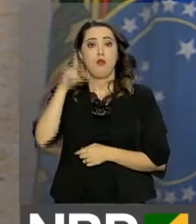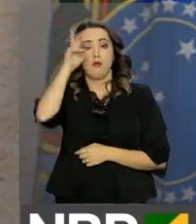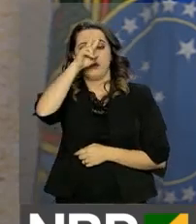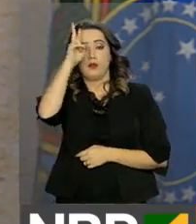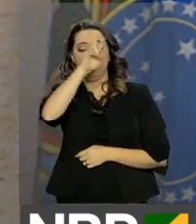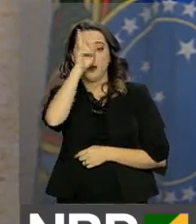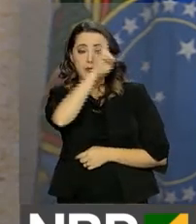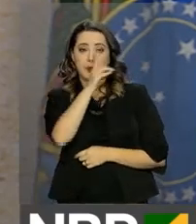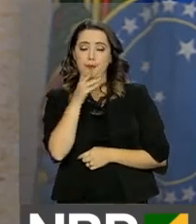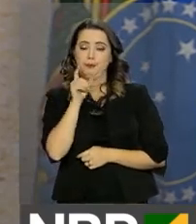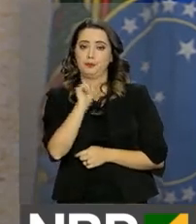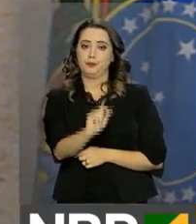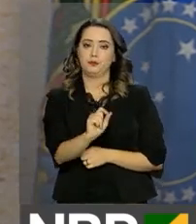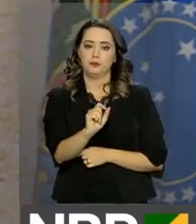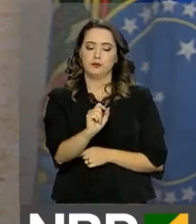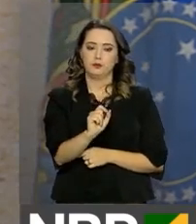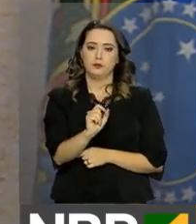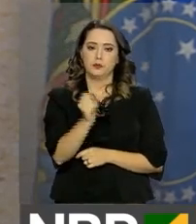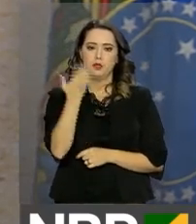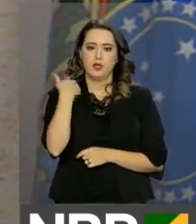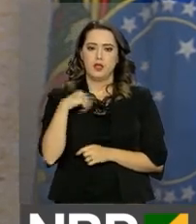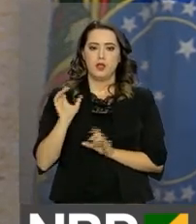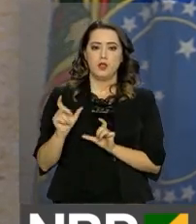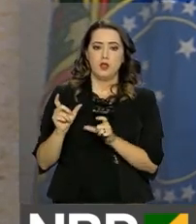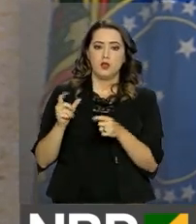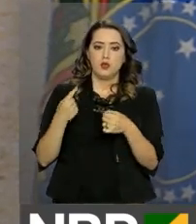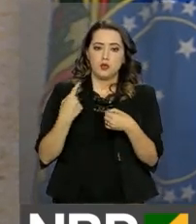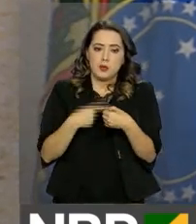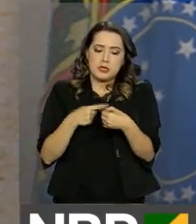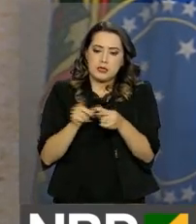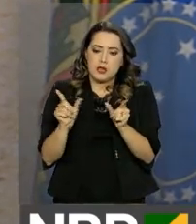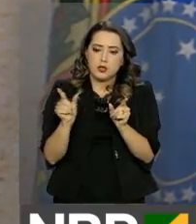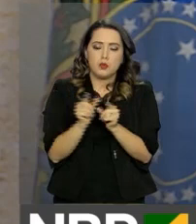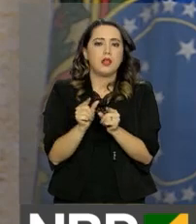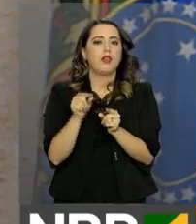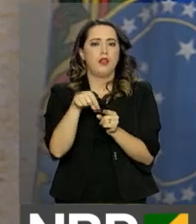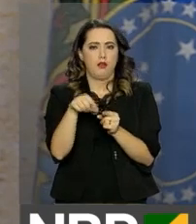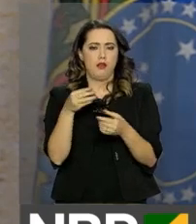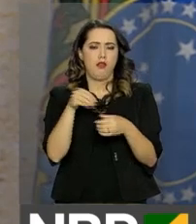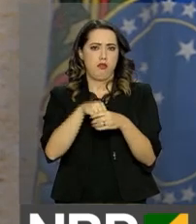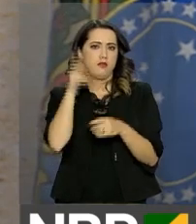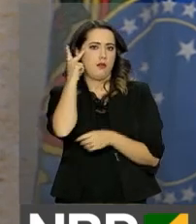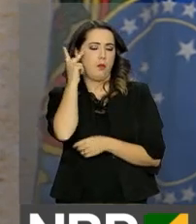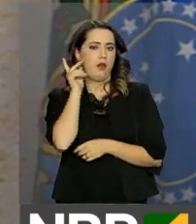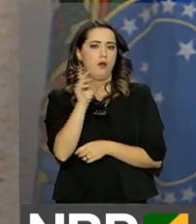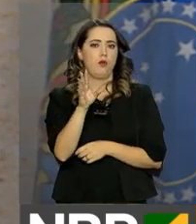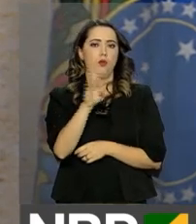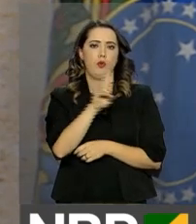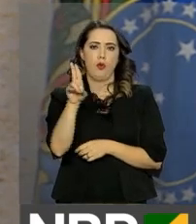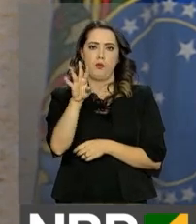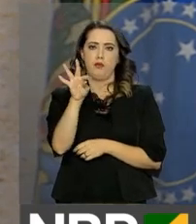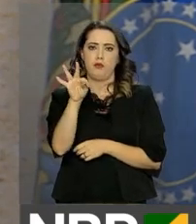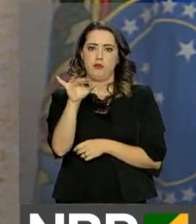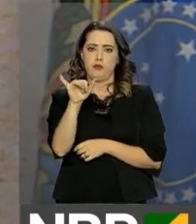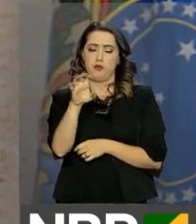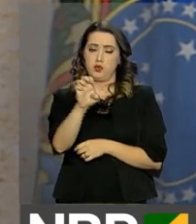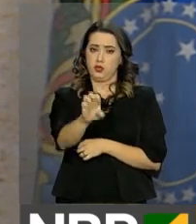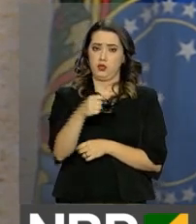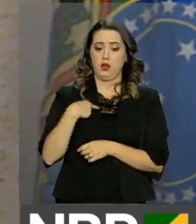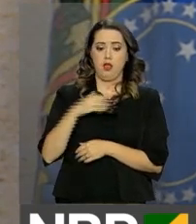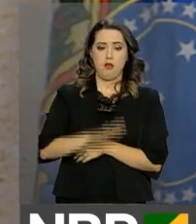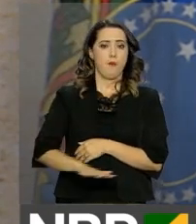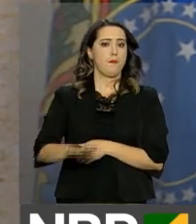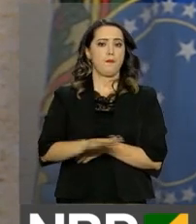General Etigoyen, que eu sou de uma pequena cidade do interior, Tietê, e eu era garotinho mesmo,